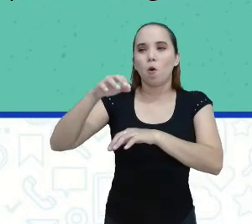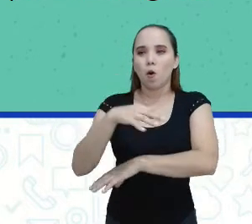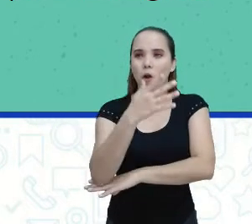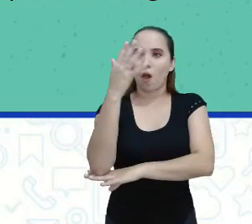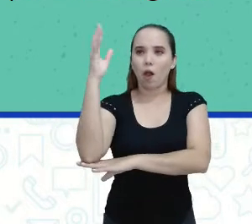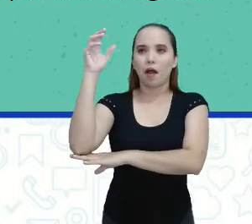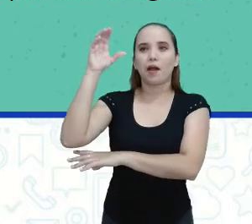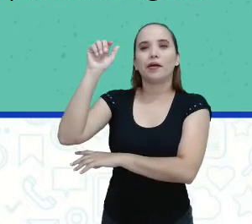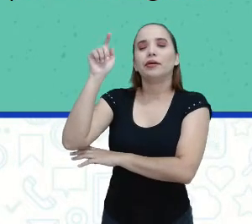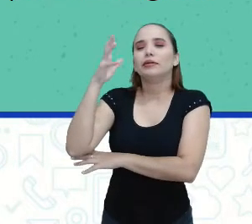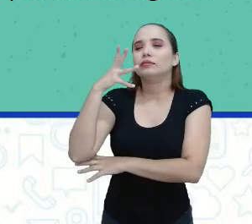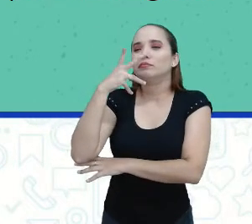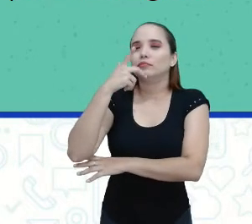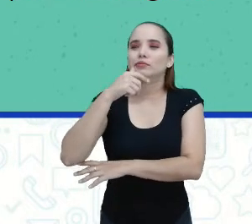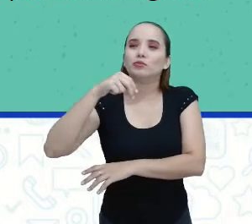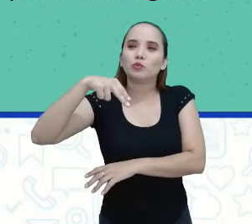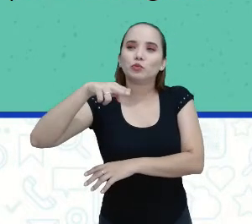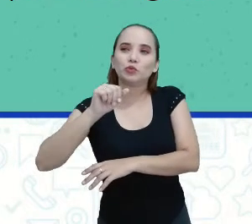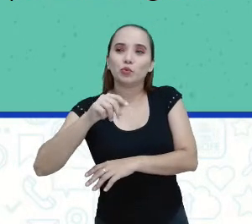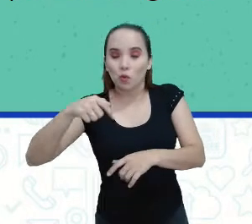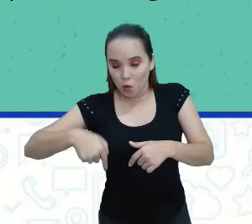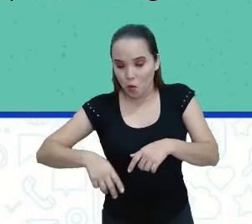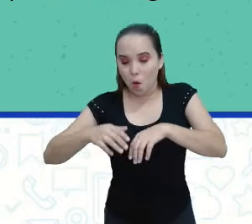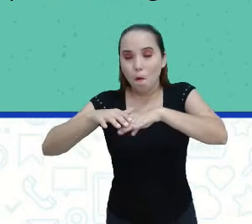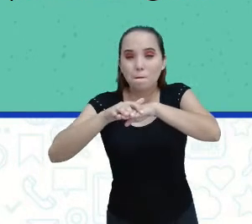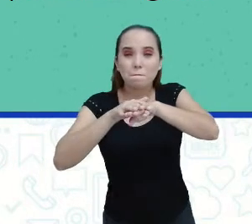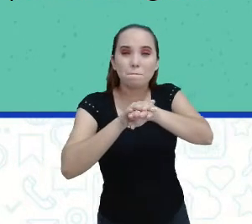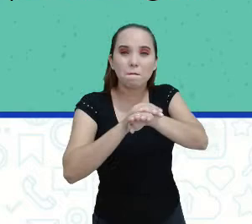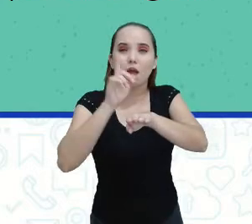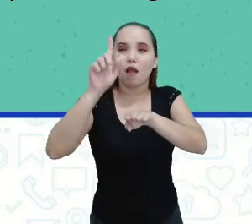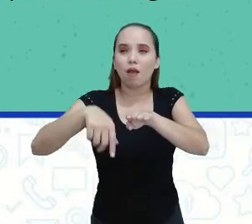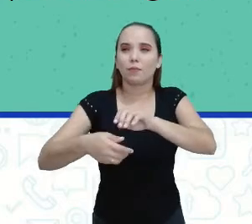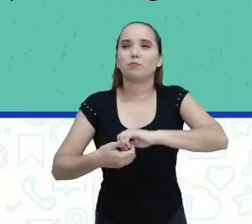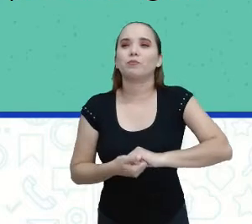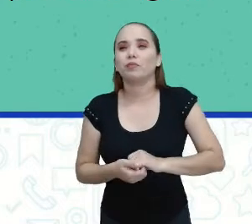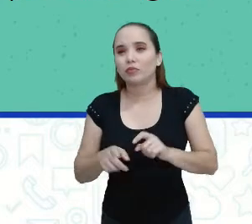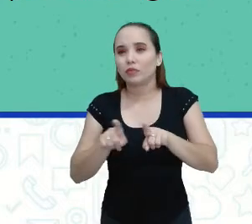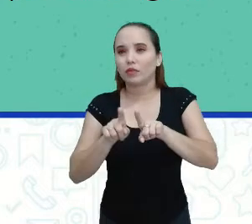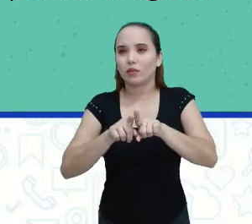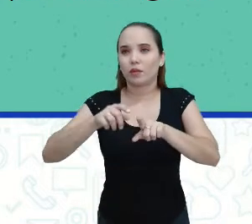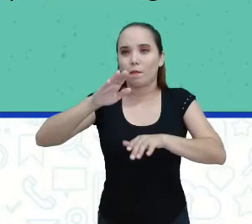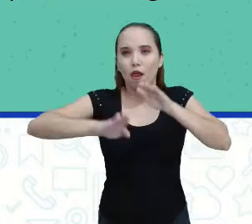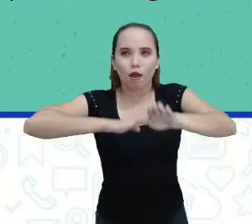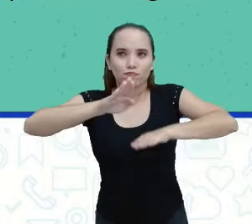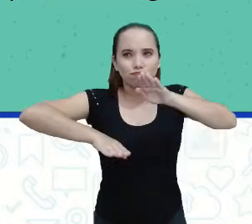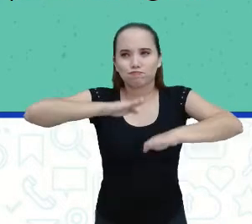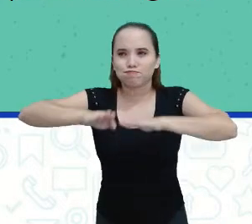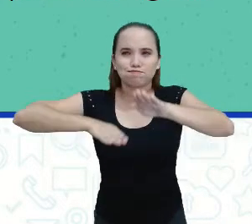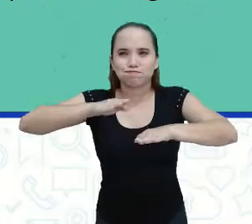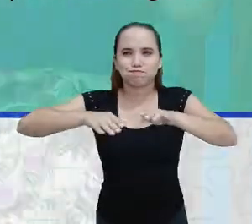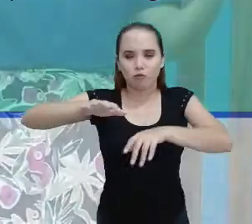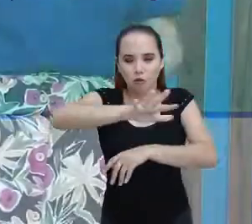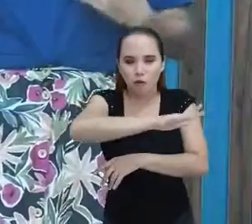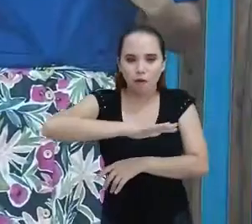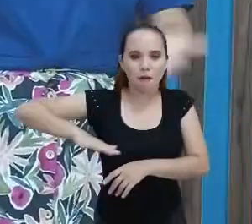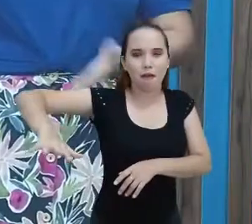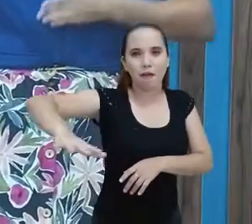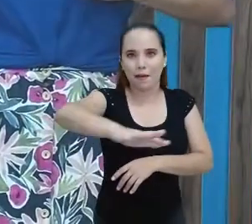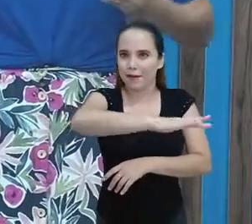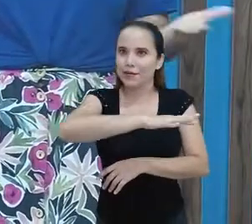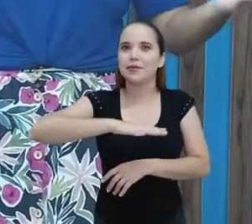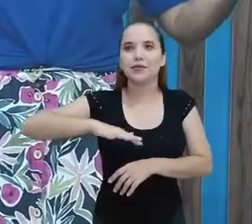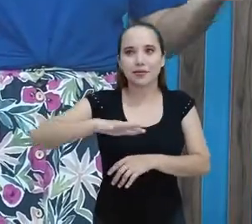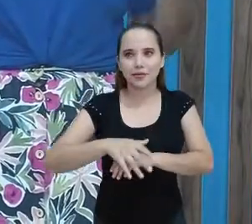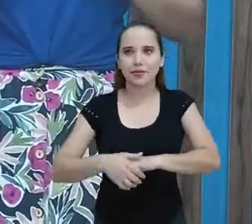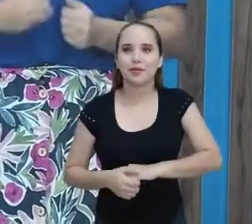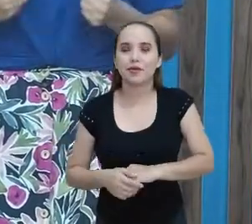alisava apenas a verde pelúcia que vestia a terra com as primeiras águas. Vejam só essa frase. Alisava apenas a